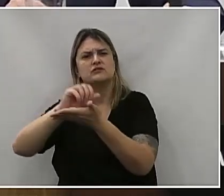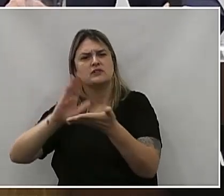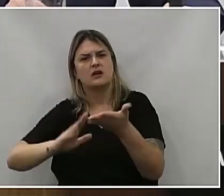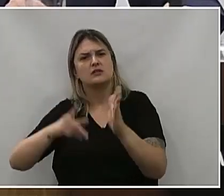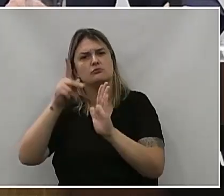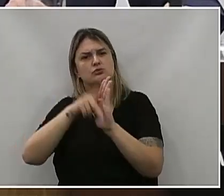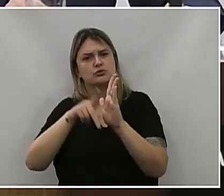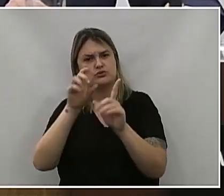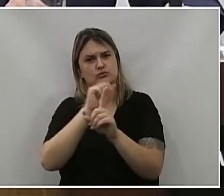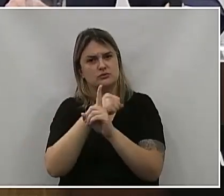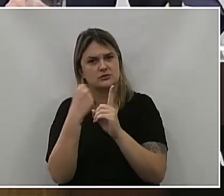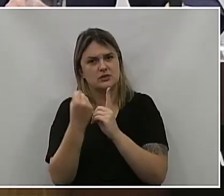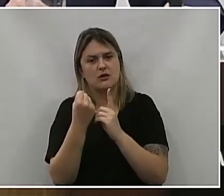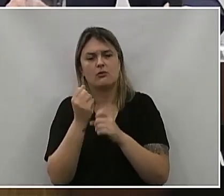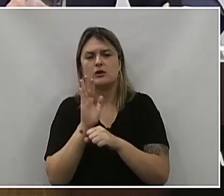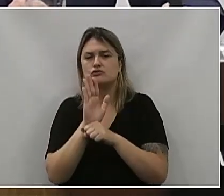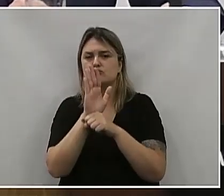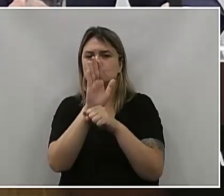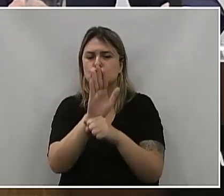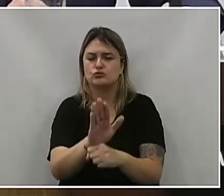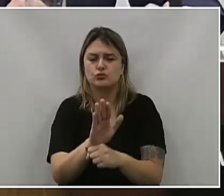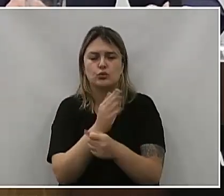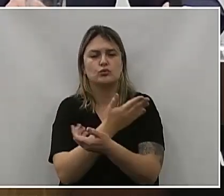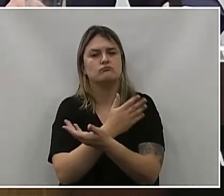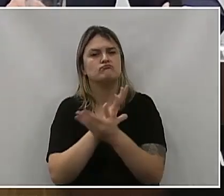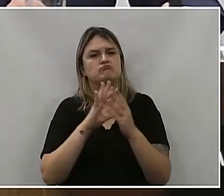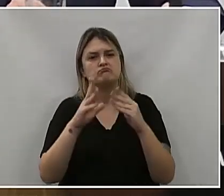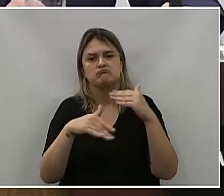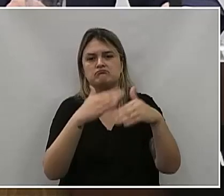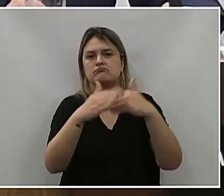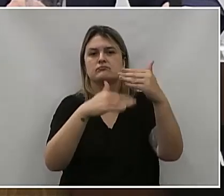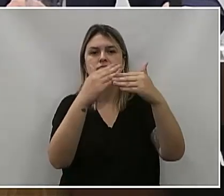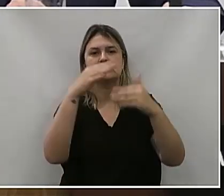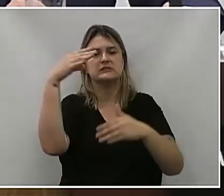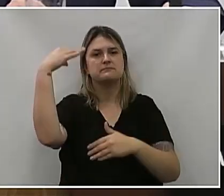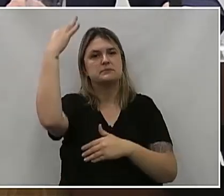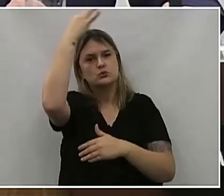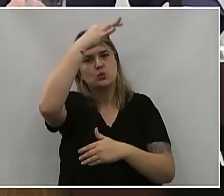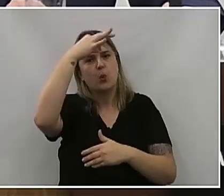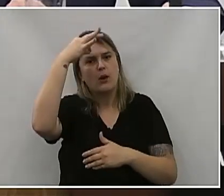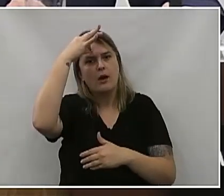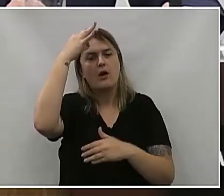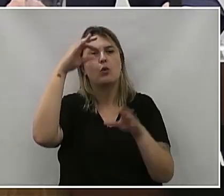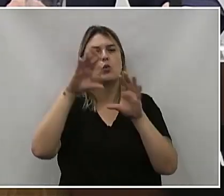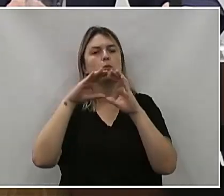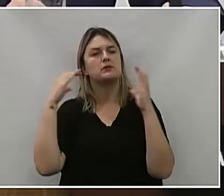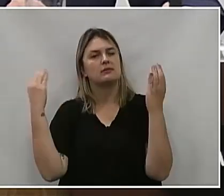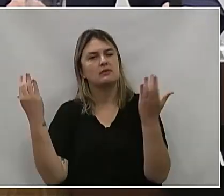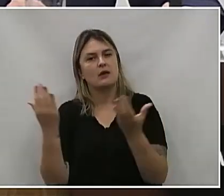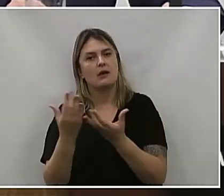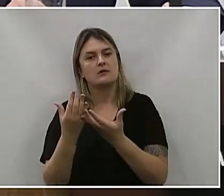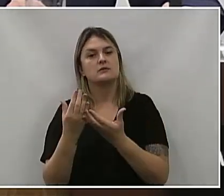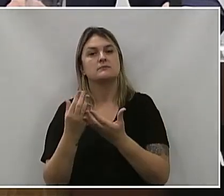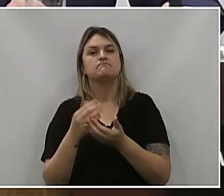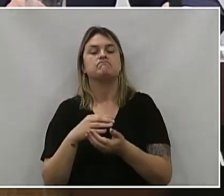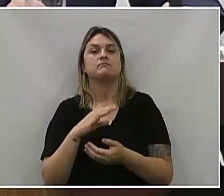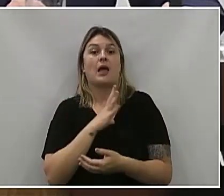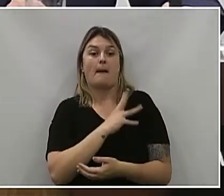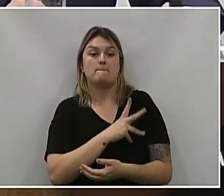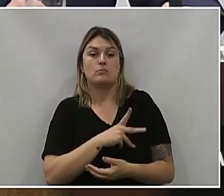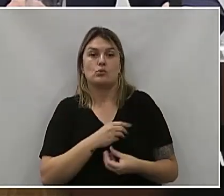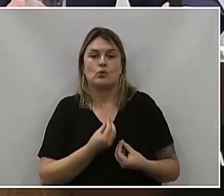projetos sociais, contribuindo de maneira significativa para o desenvolvimento espiritual e comunitário de nossa região. Seu amor